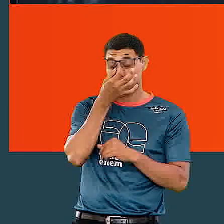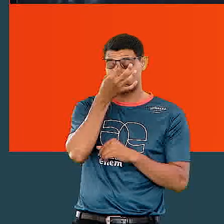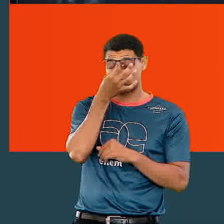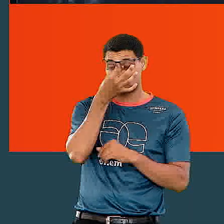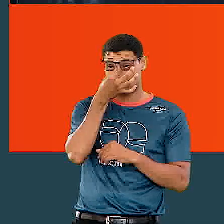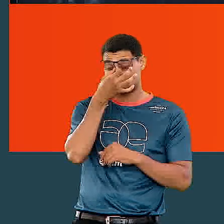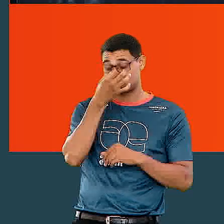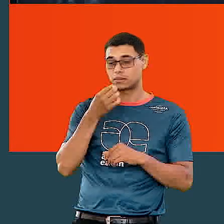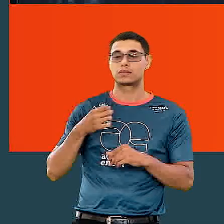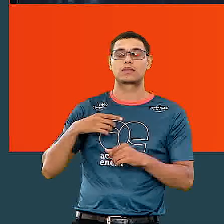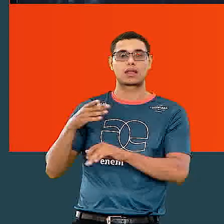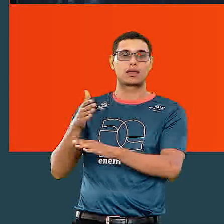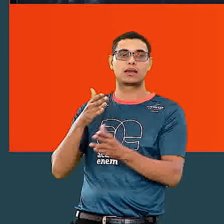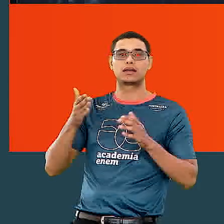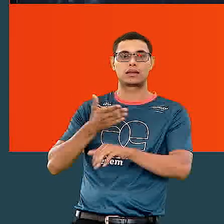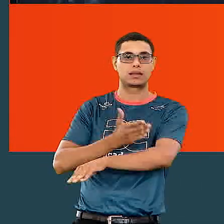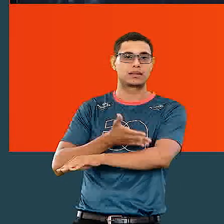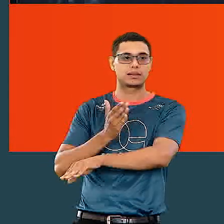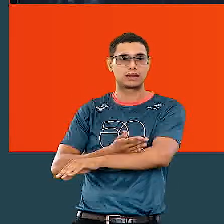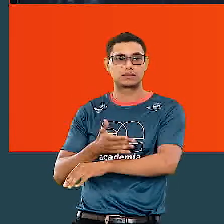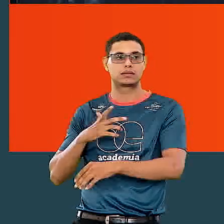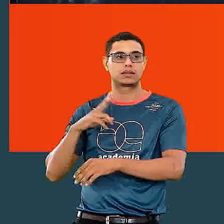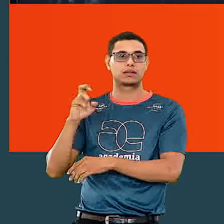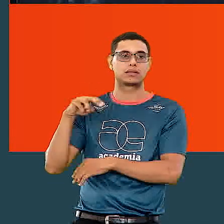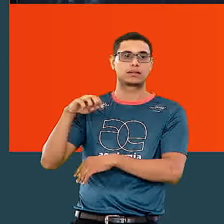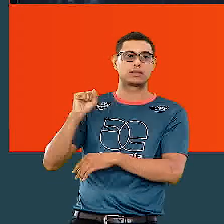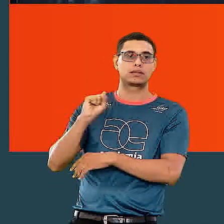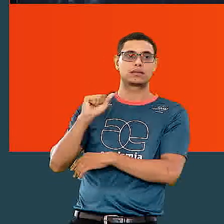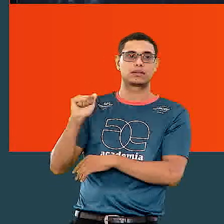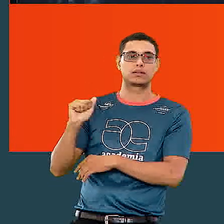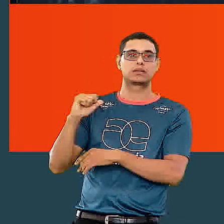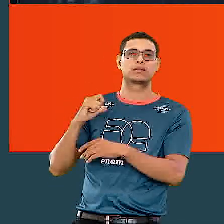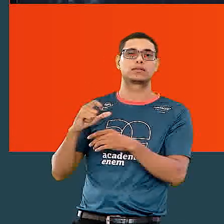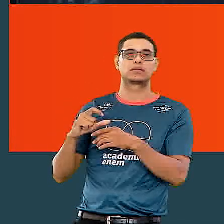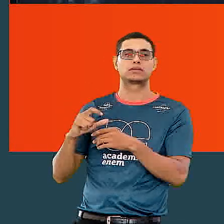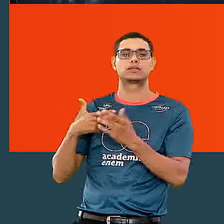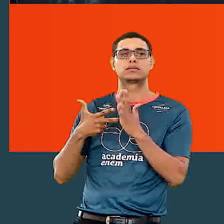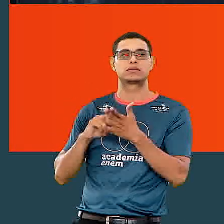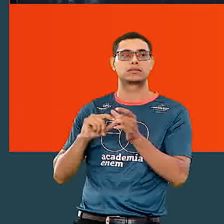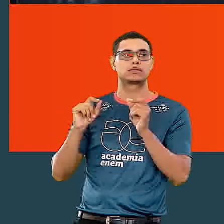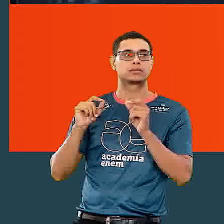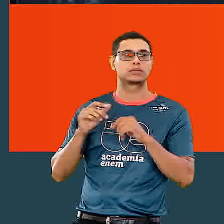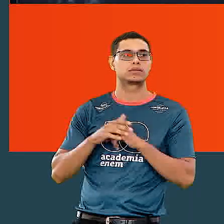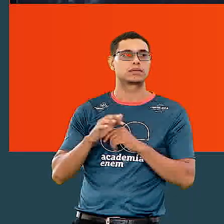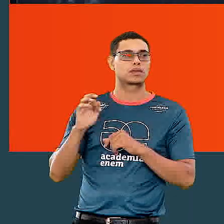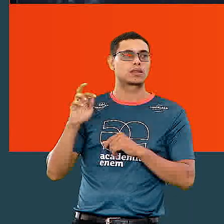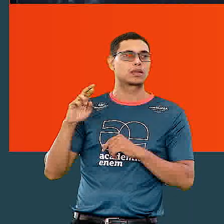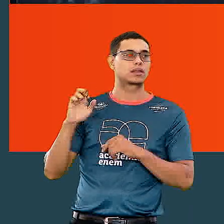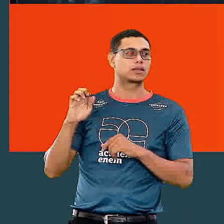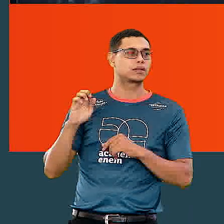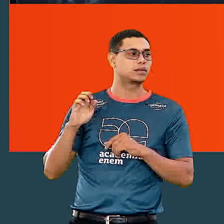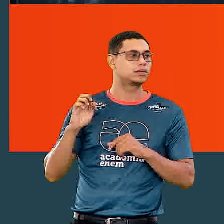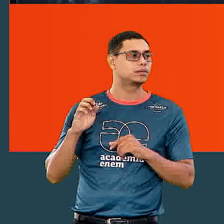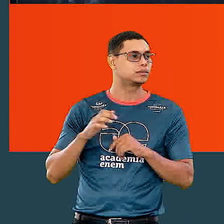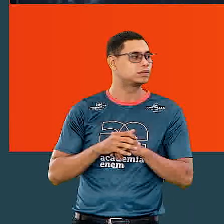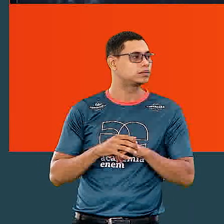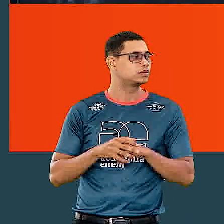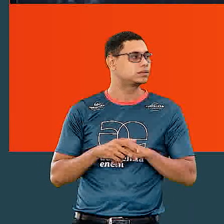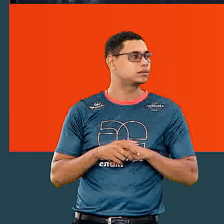Média, dinamizada por centros como Veneza, reflete. Pessoal, o que isso reflete? Vamos lá.